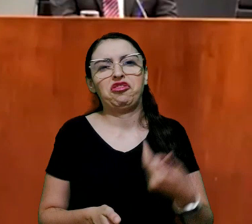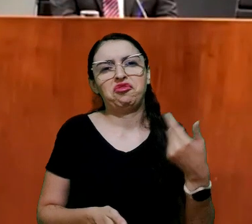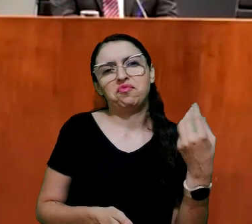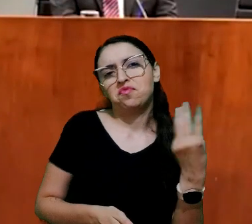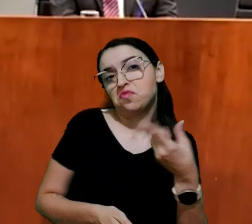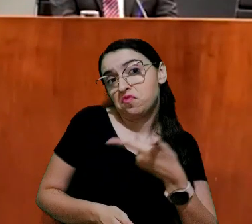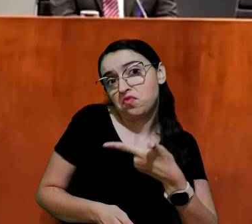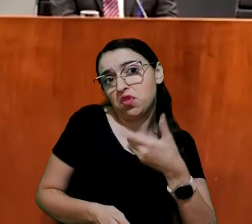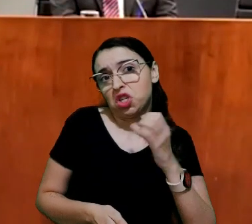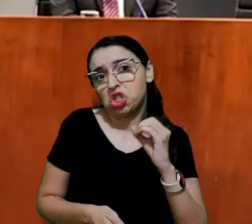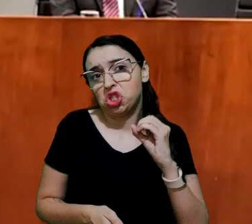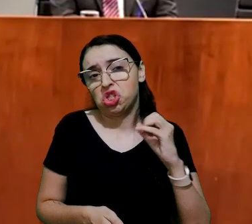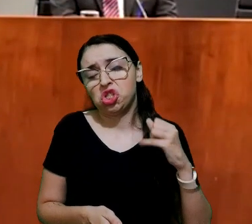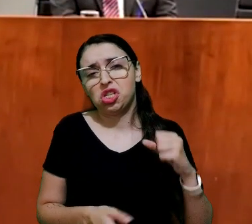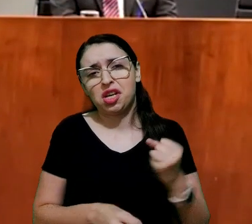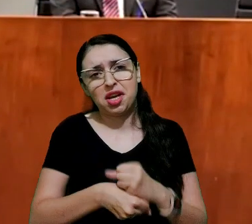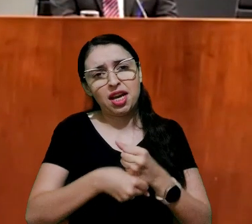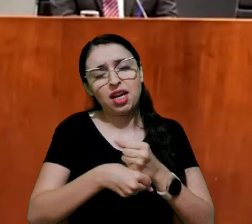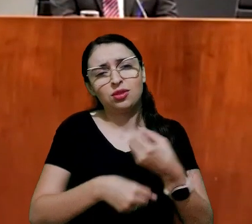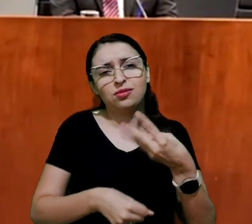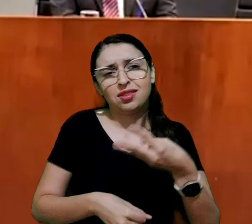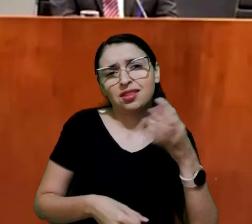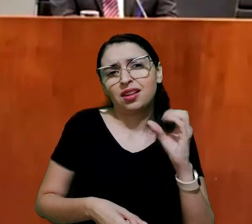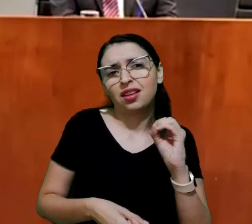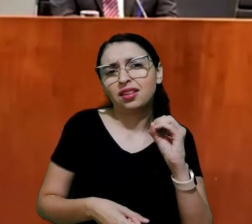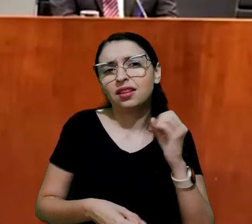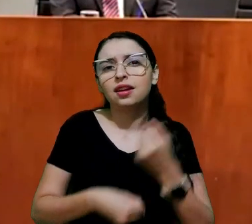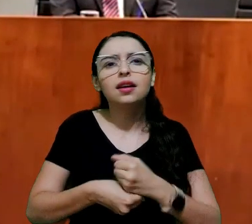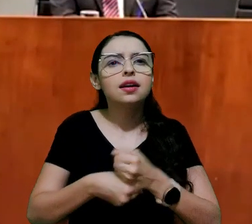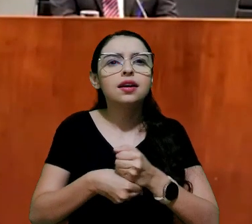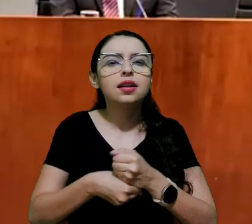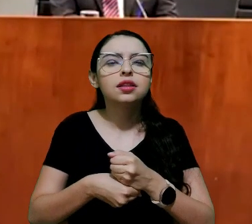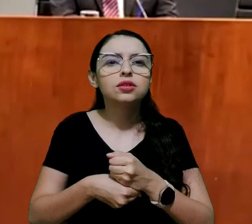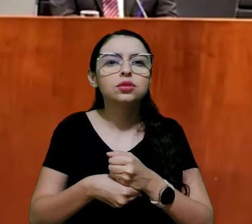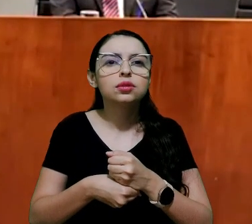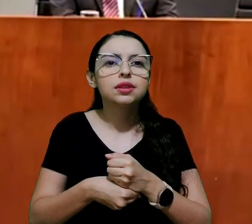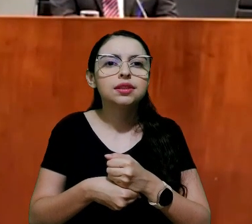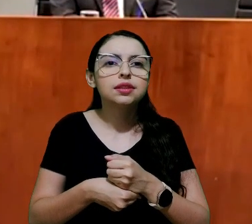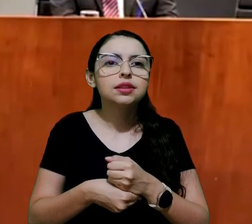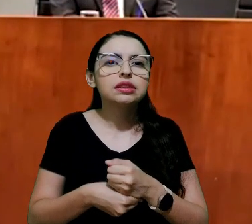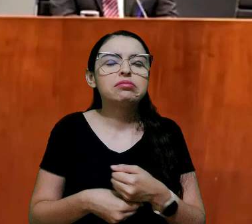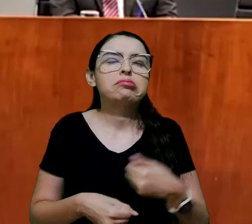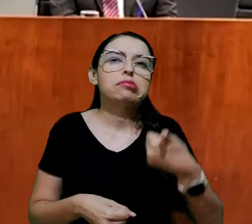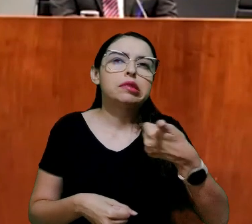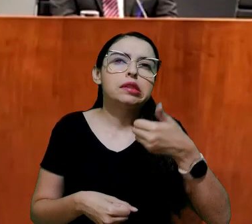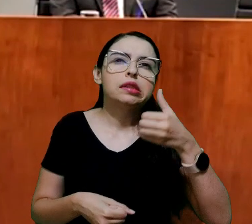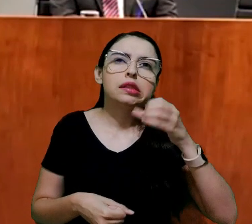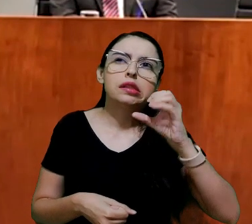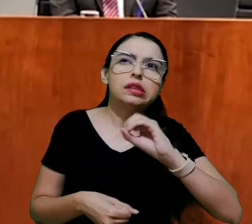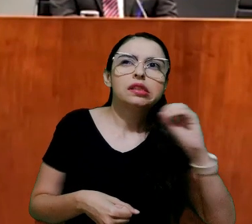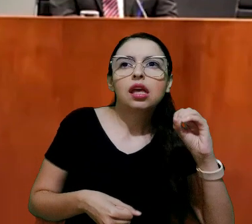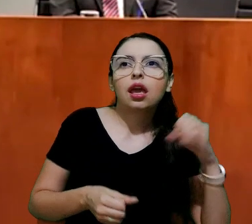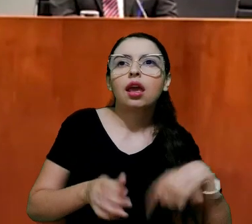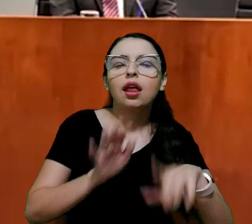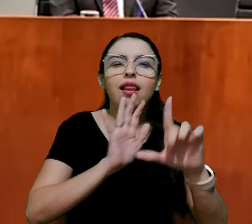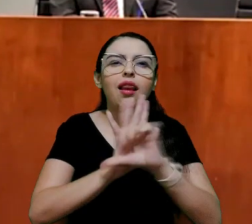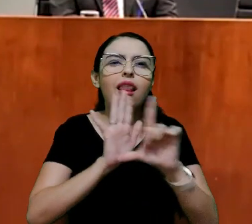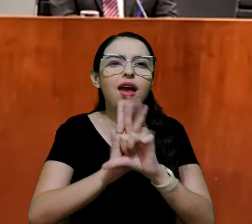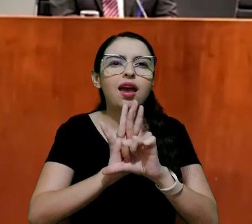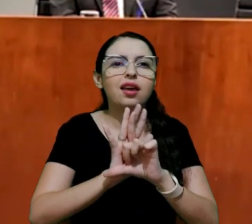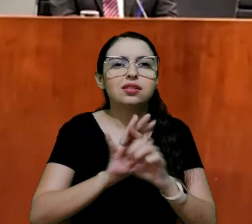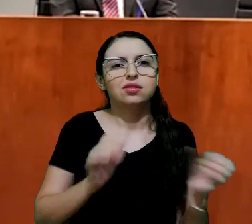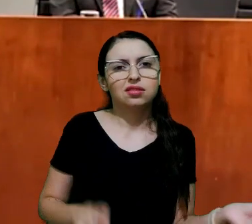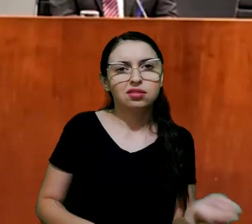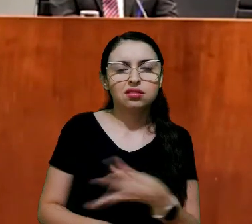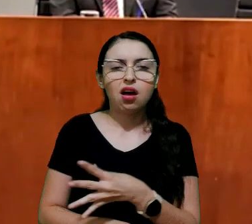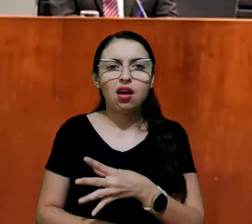civil e apenas umas 100 leis novas que tenham mexido com a estrutura sistemática